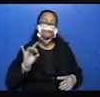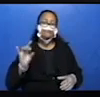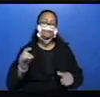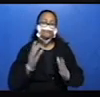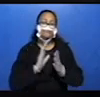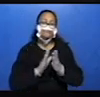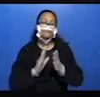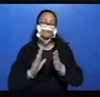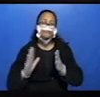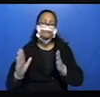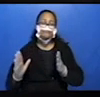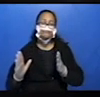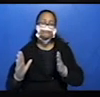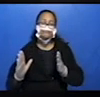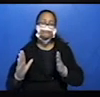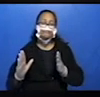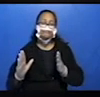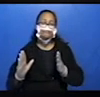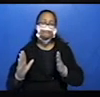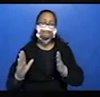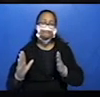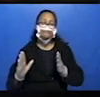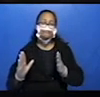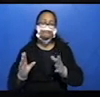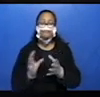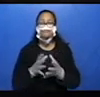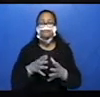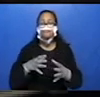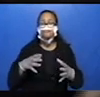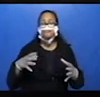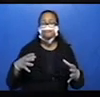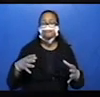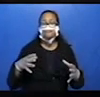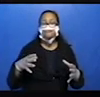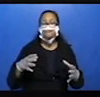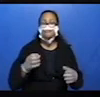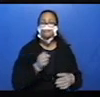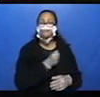ocupa. Dependendo da ordem que ele ocupa, ele aumenta o valor.